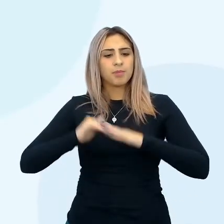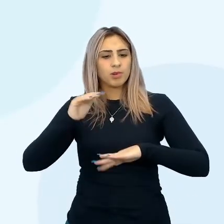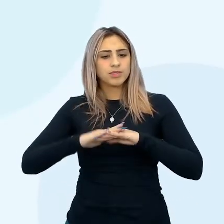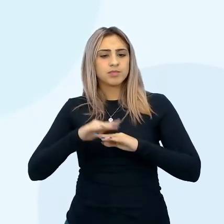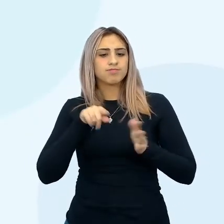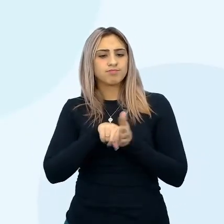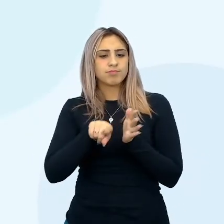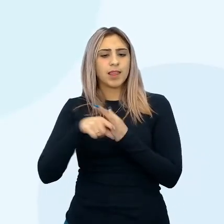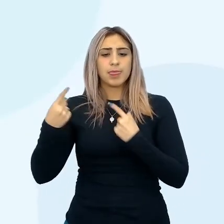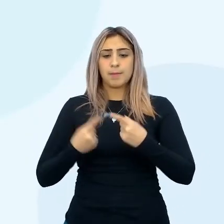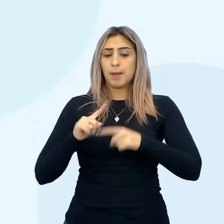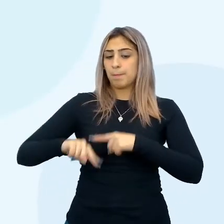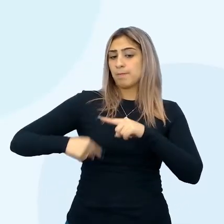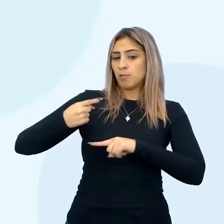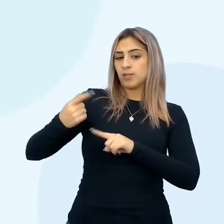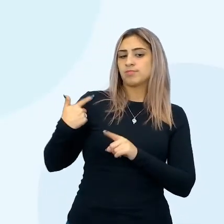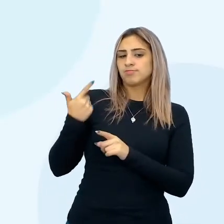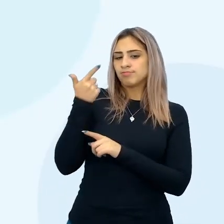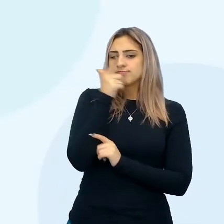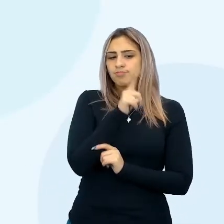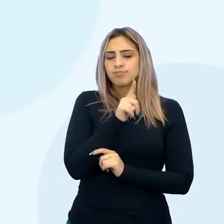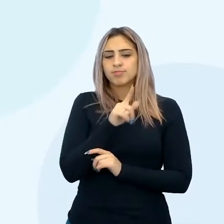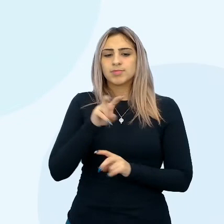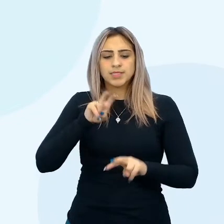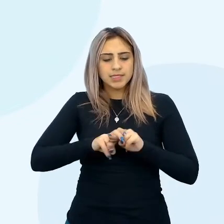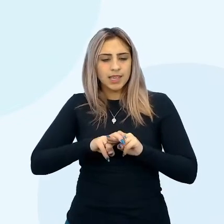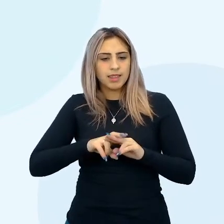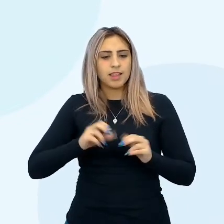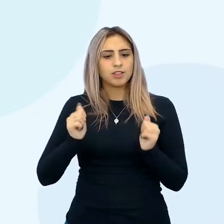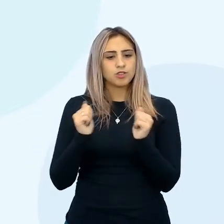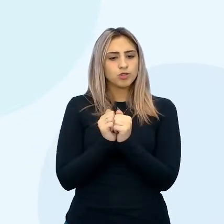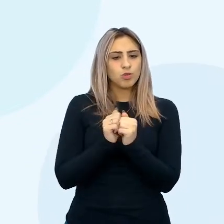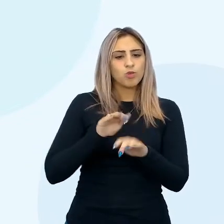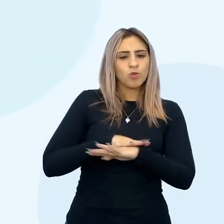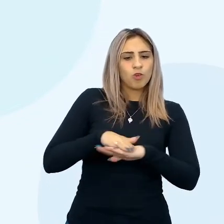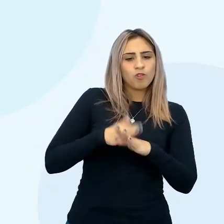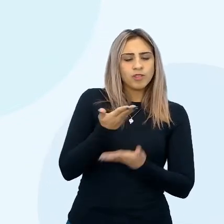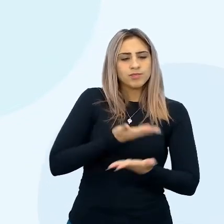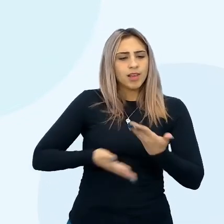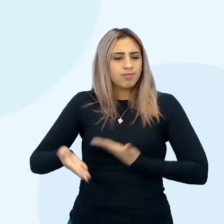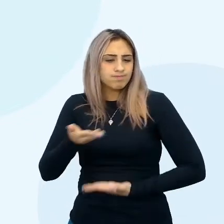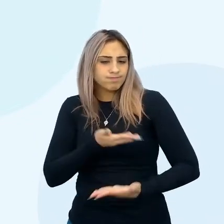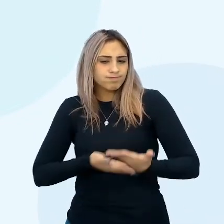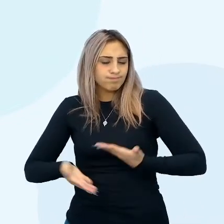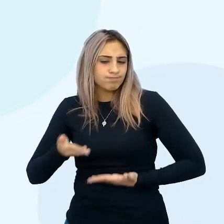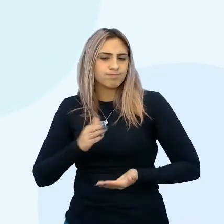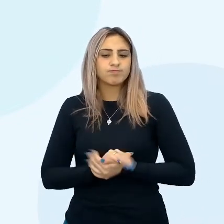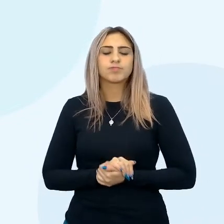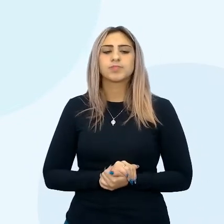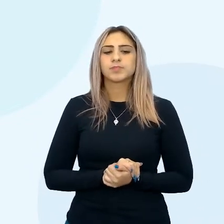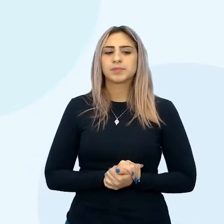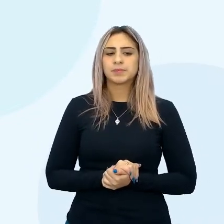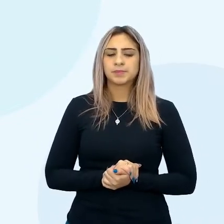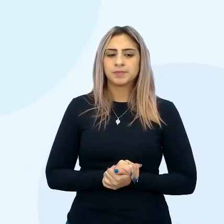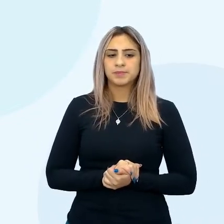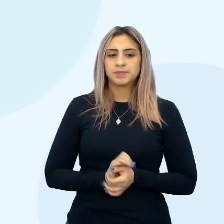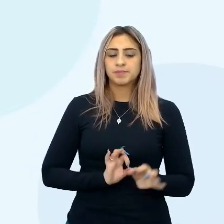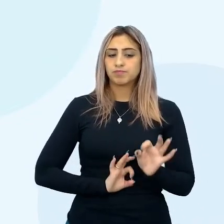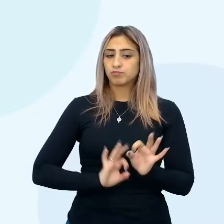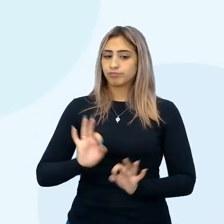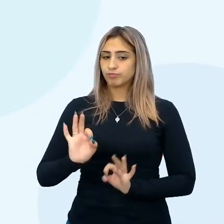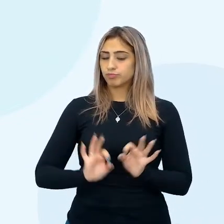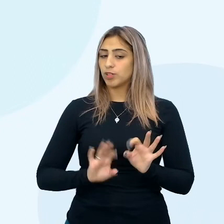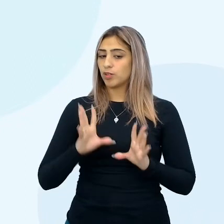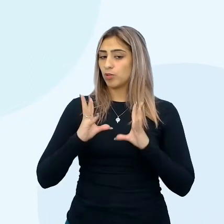questões para debate após as apreciações, mesa redonda, painéis presenciais ou digitais, fóruns, legal esse digital também. Organizar tudo